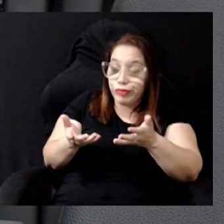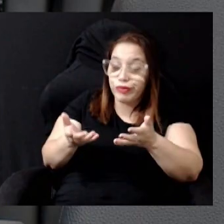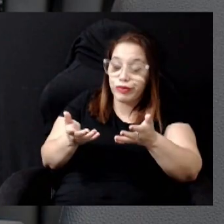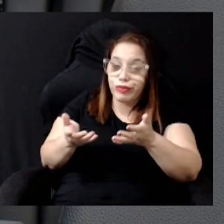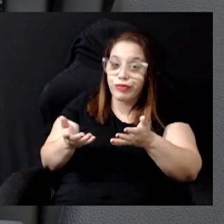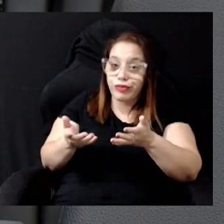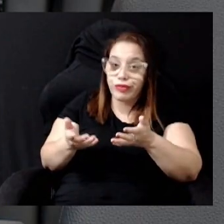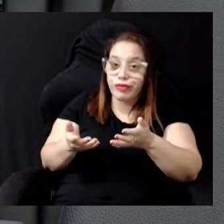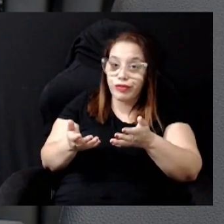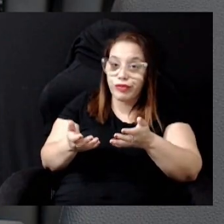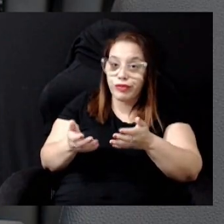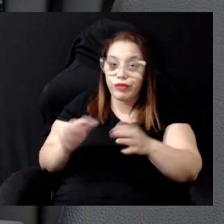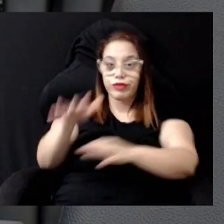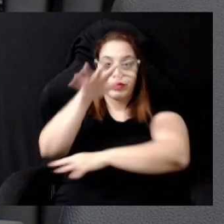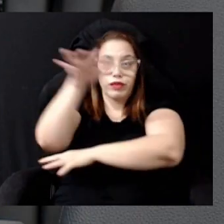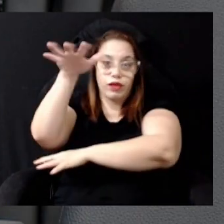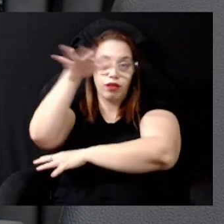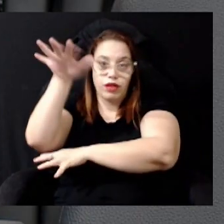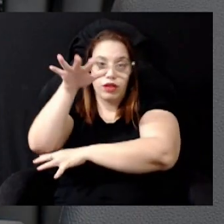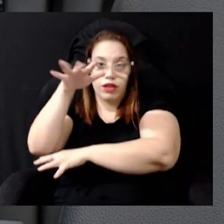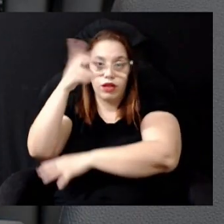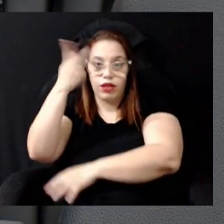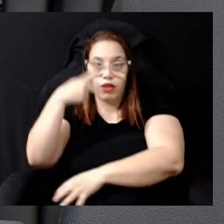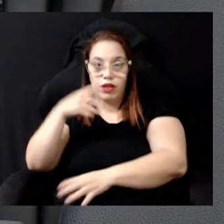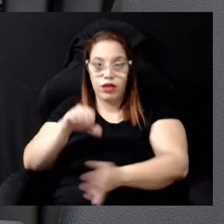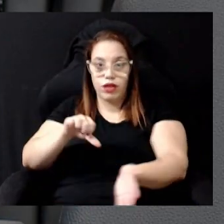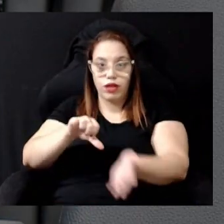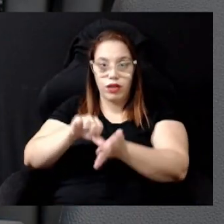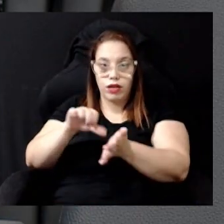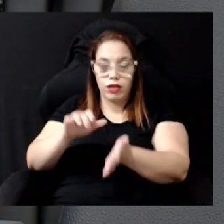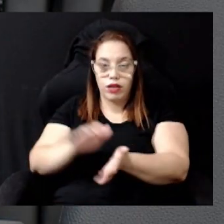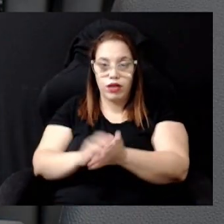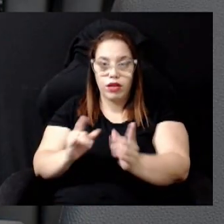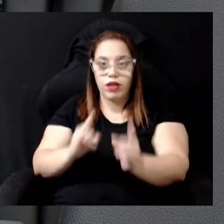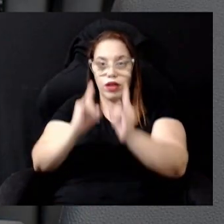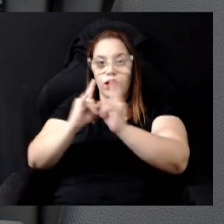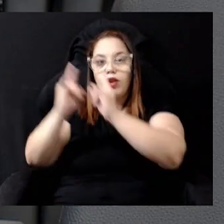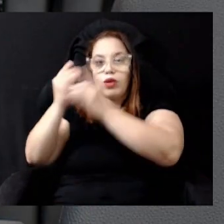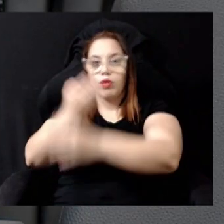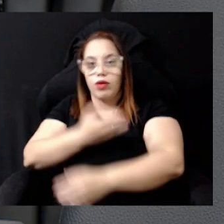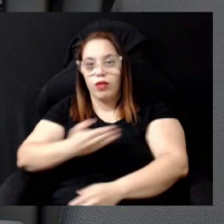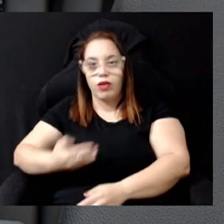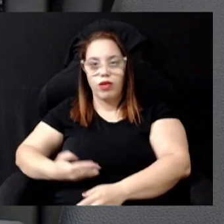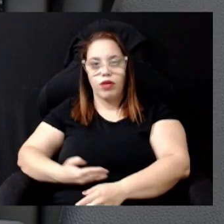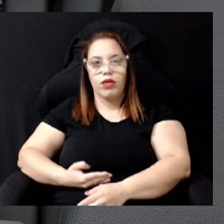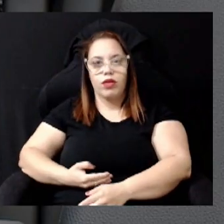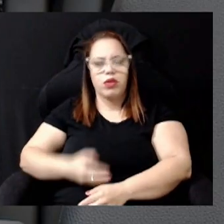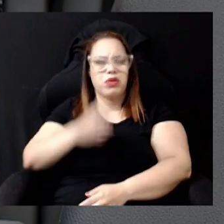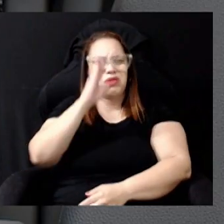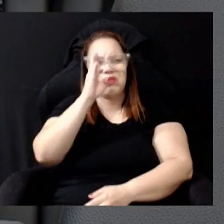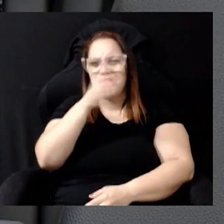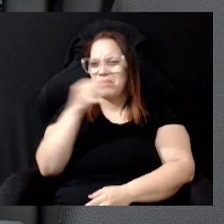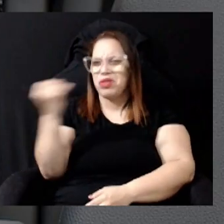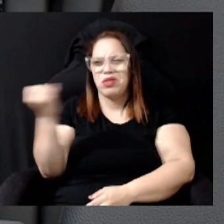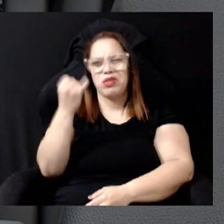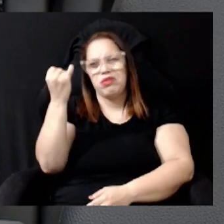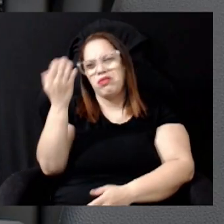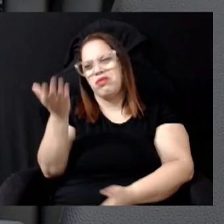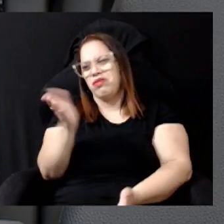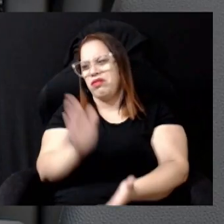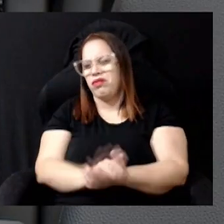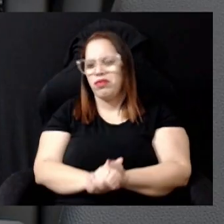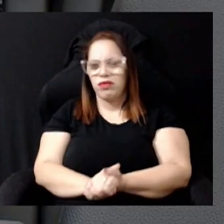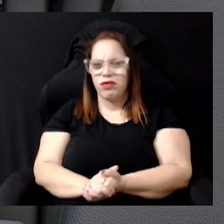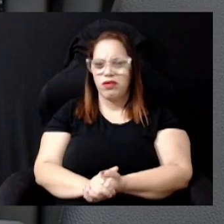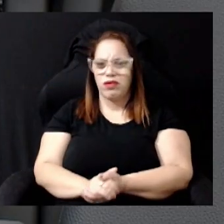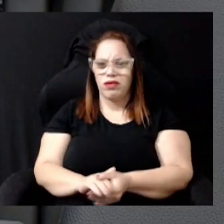públicas e nas próprias unidades, nos prédios públicos. Acho fundamental, inclusive eu acredito que é